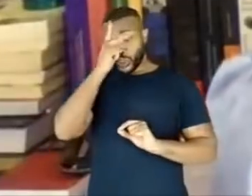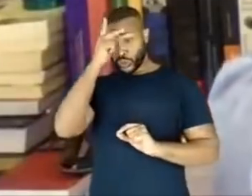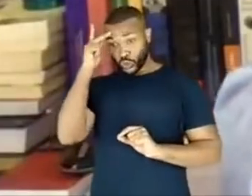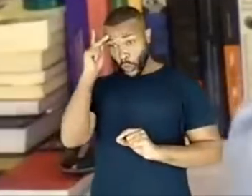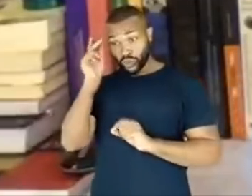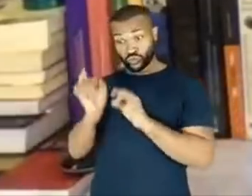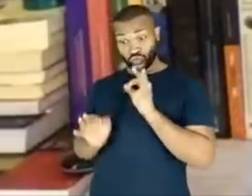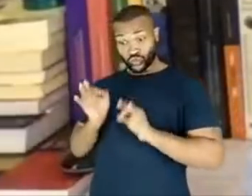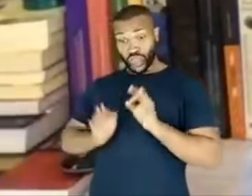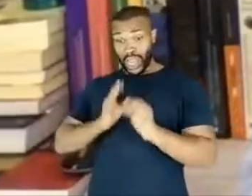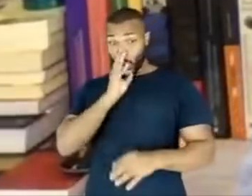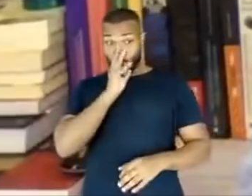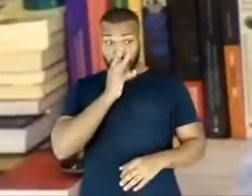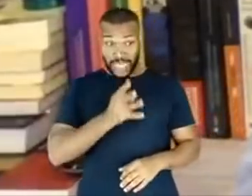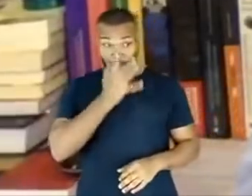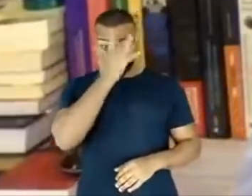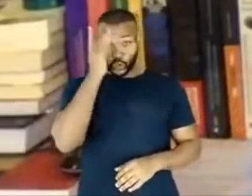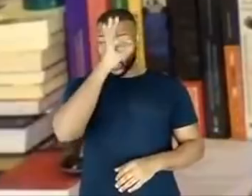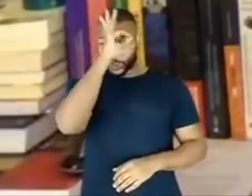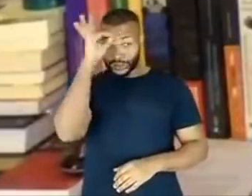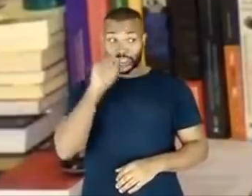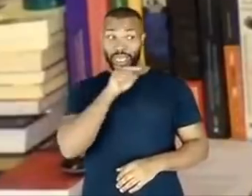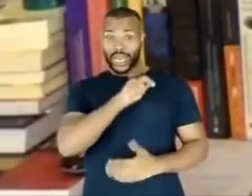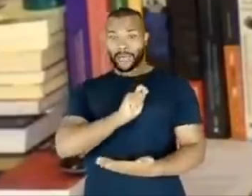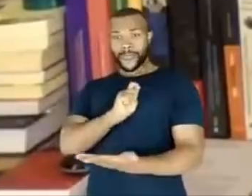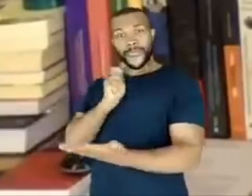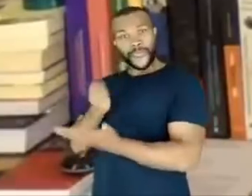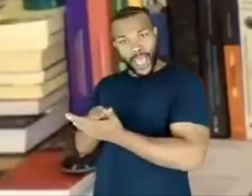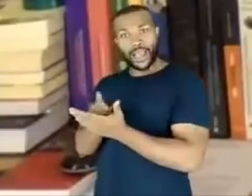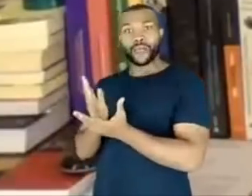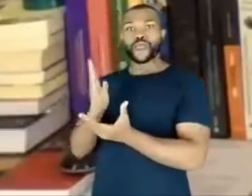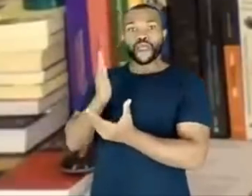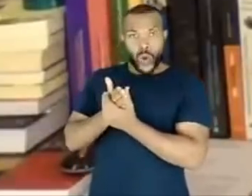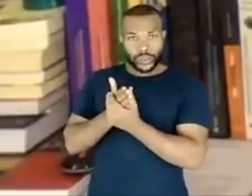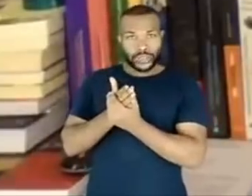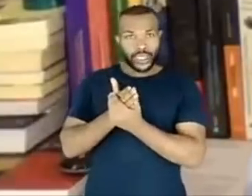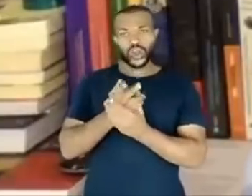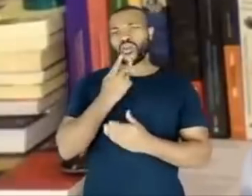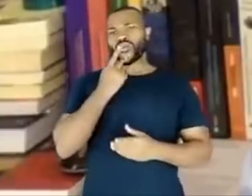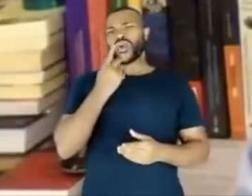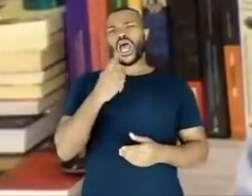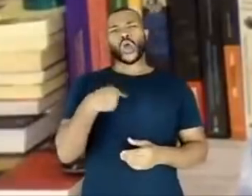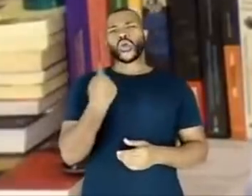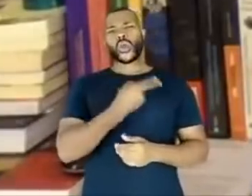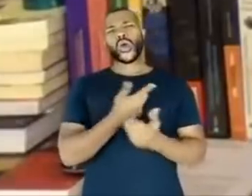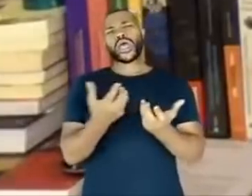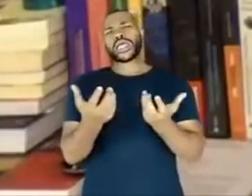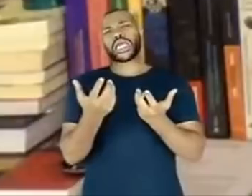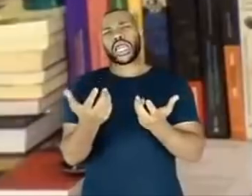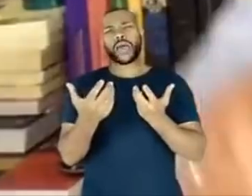essa pessoa foi inocente, o promotor paga as custas do processo, ele dizia que nós estávamos querendo fazer mordaça para